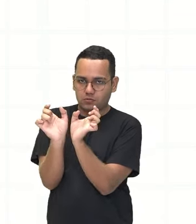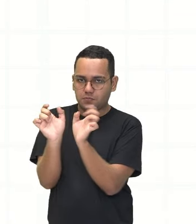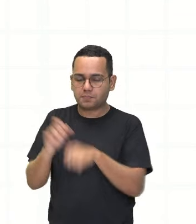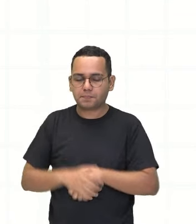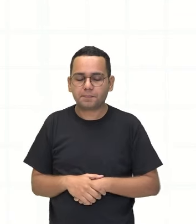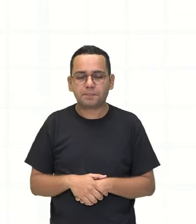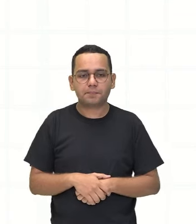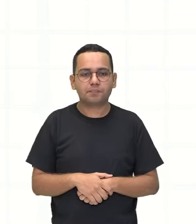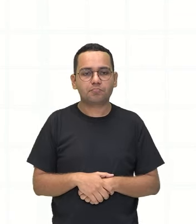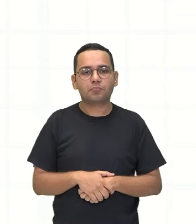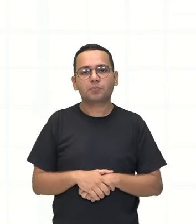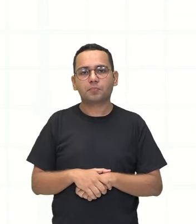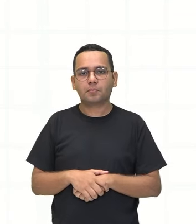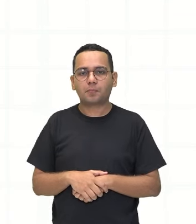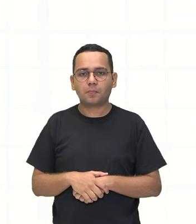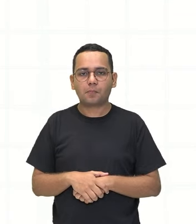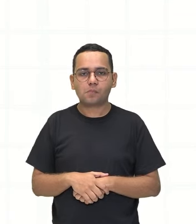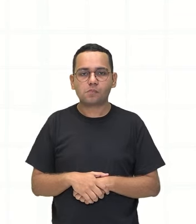o composto.